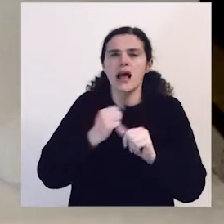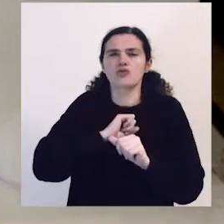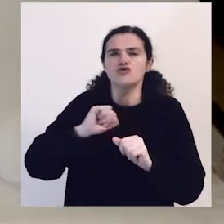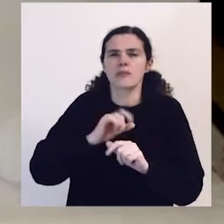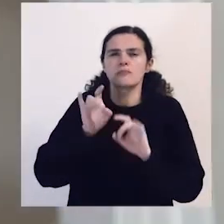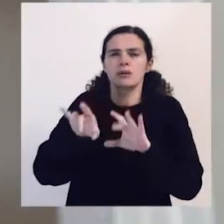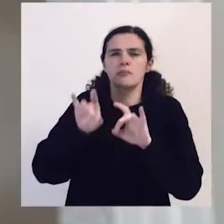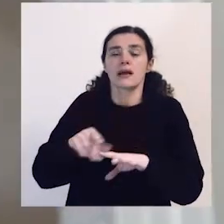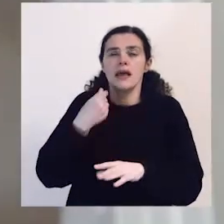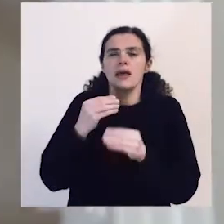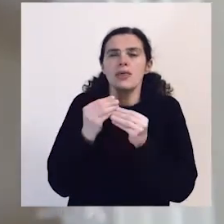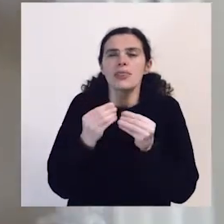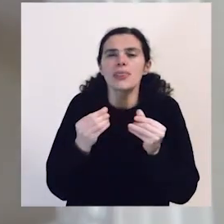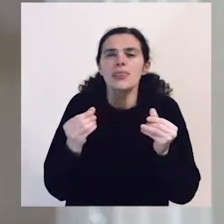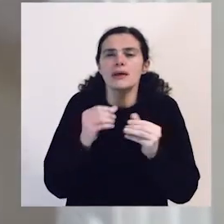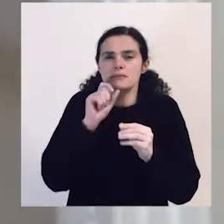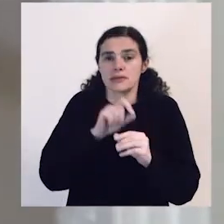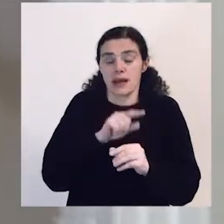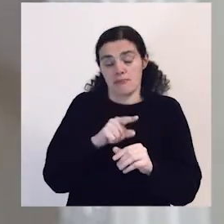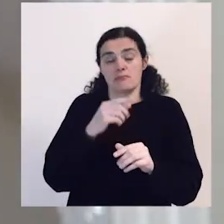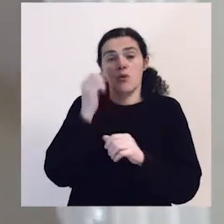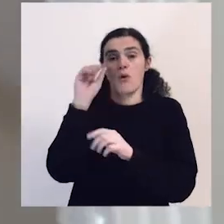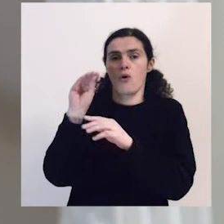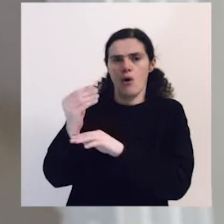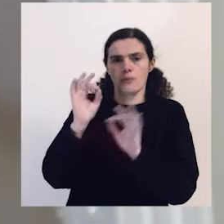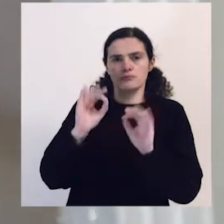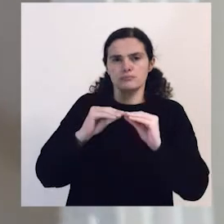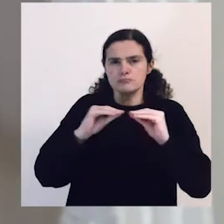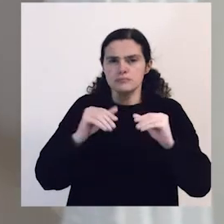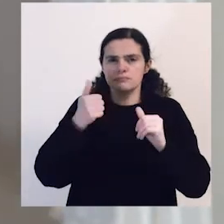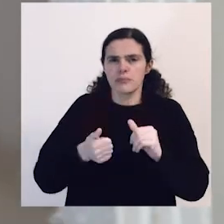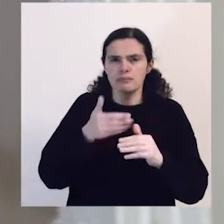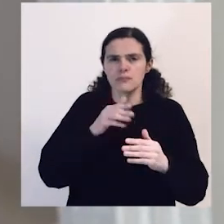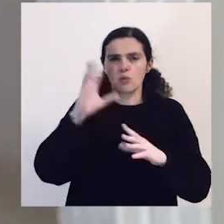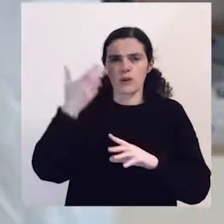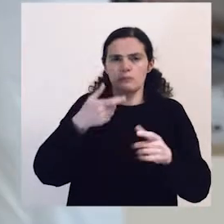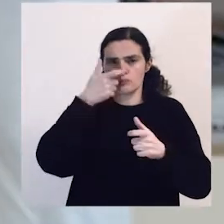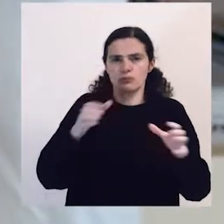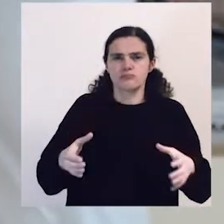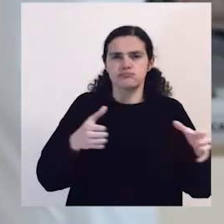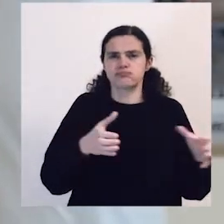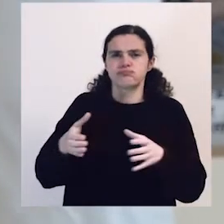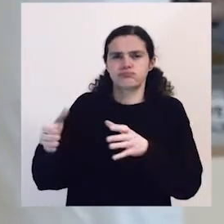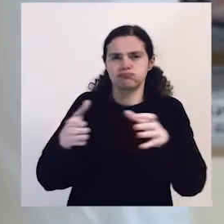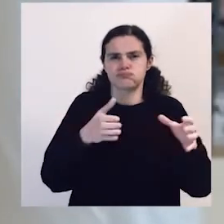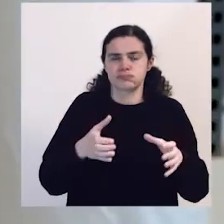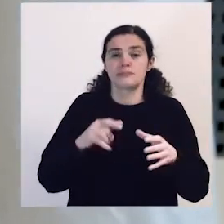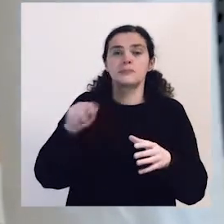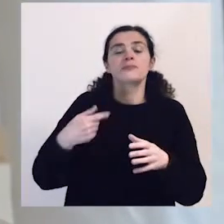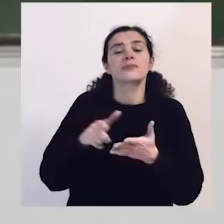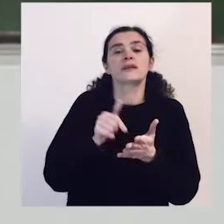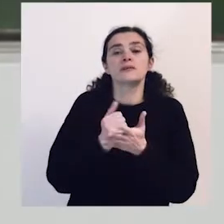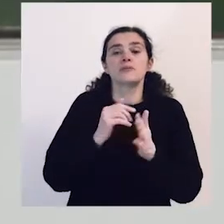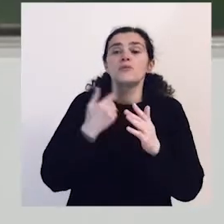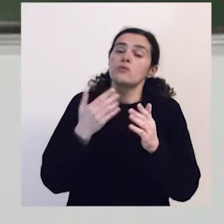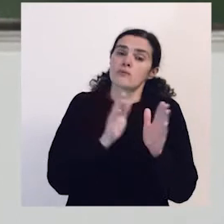material anti-choque e bastante macio, que vão permitir que a obra fique absolutamente estável quando é manuseada. Sempre que uma obra da